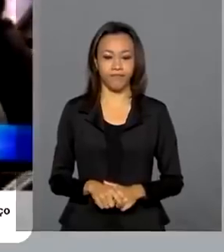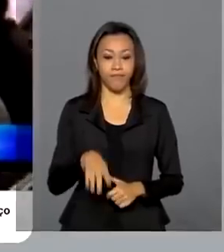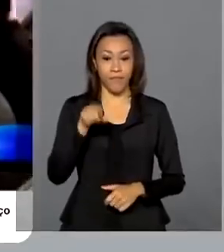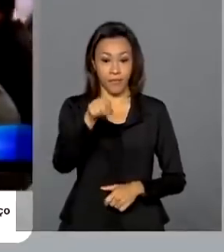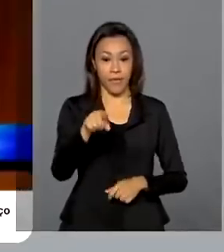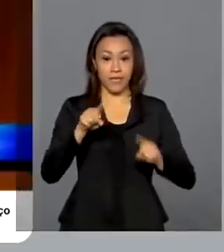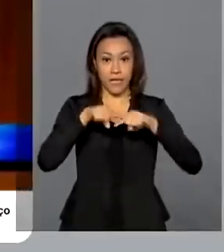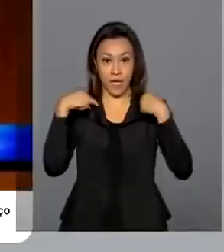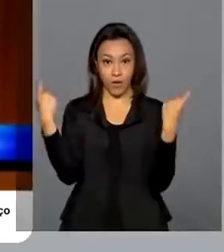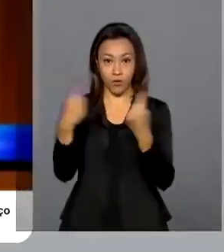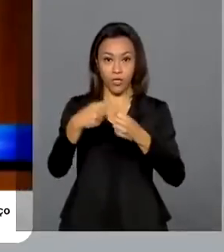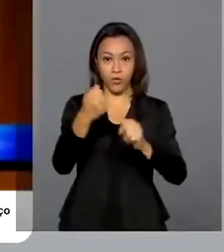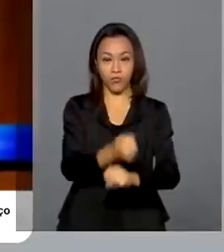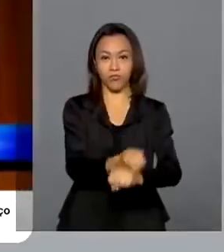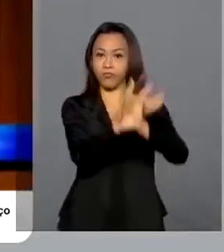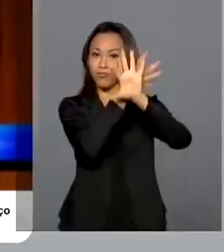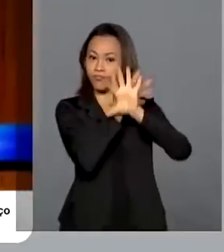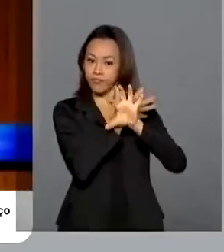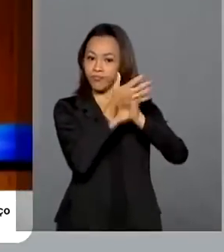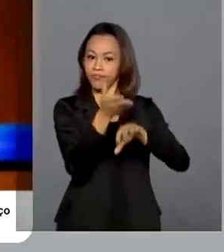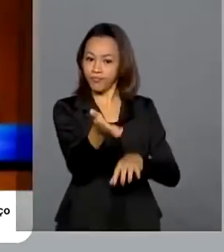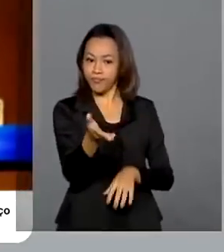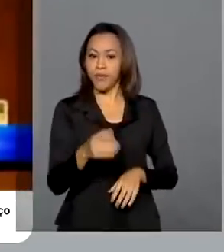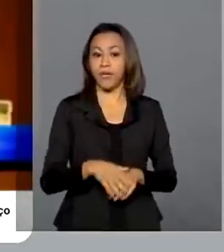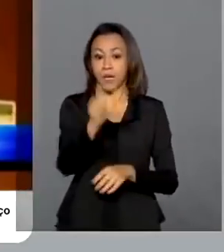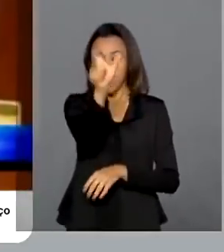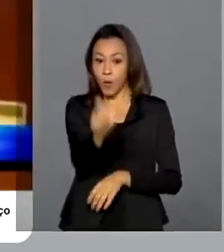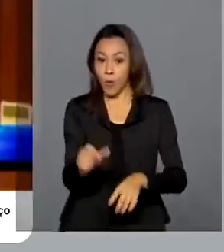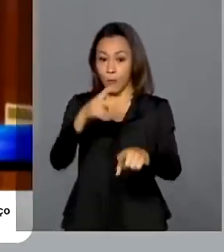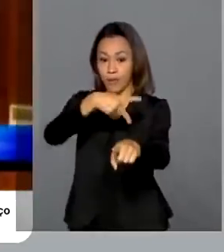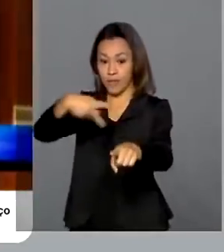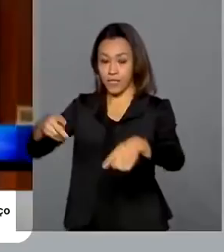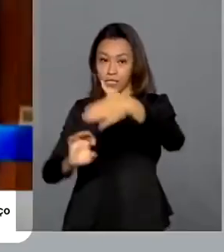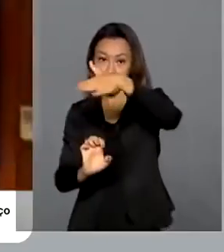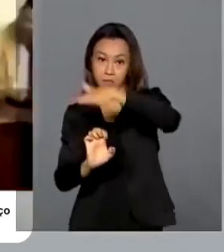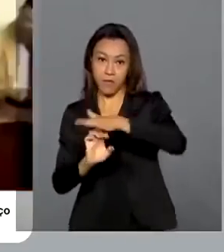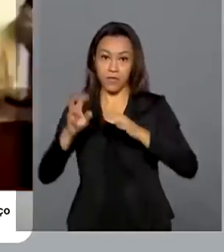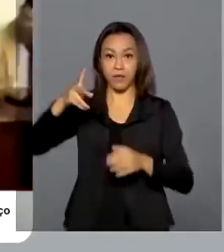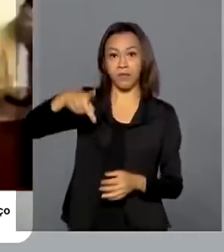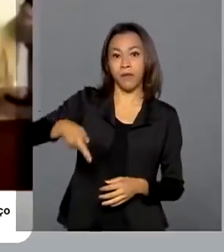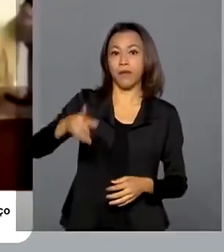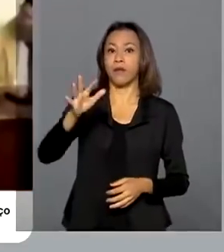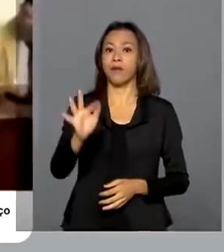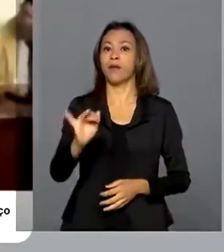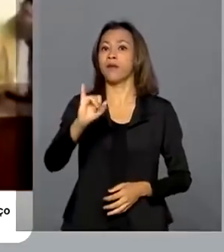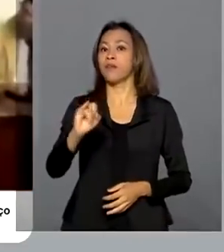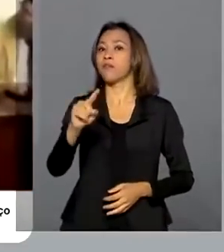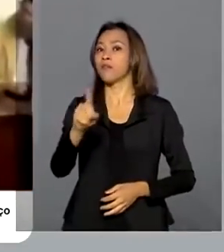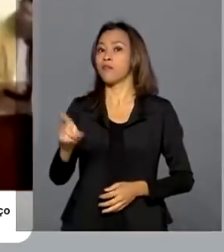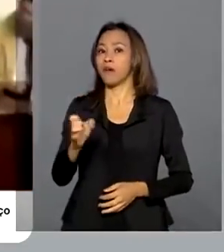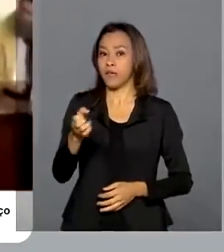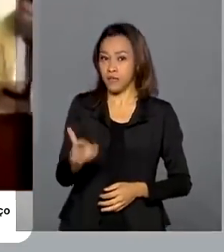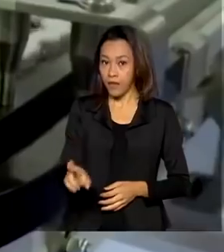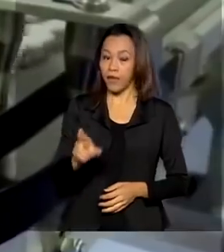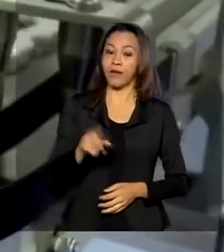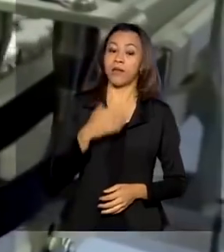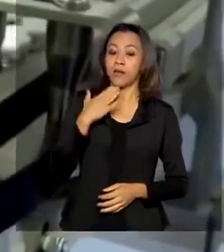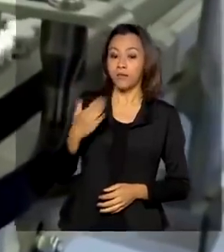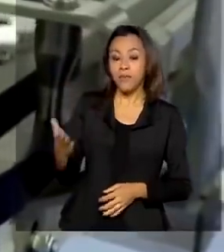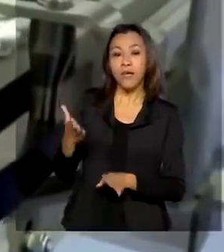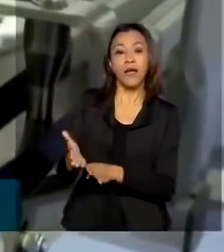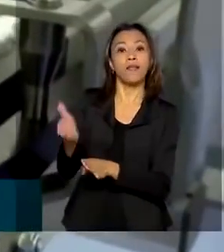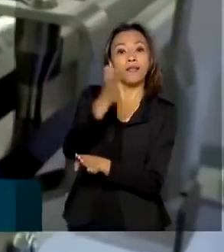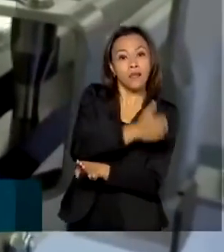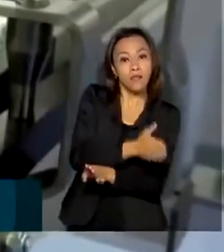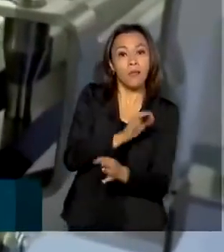Na reunião por videoconferência com o presidente mundial da Pfizer, o presidente Jair Bolsonaro acertou a entrega antecipada de